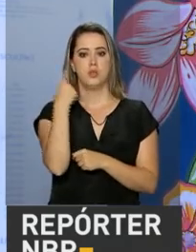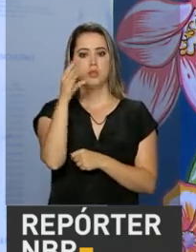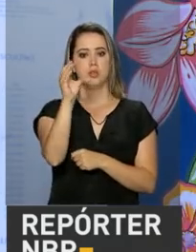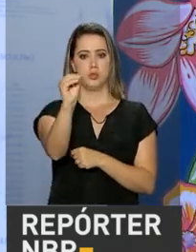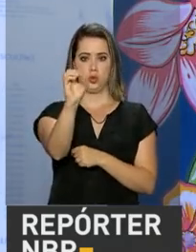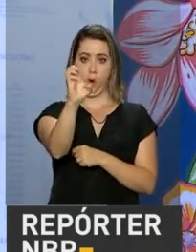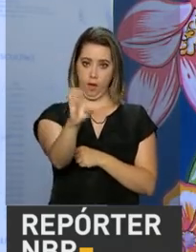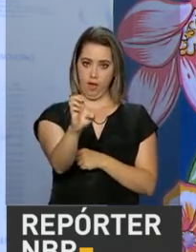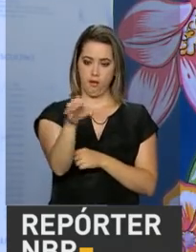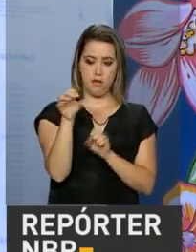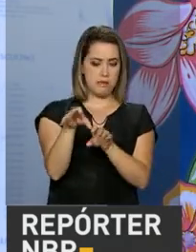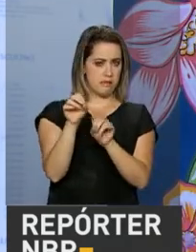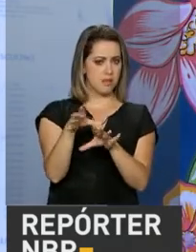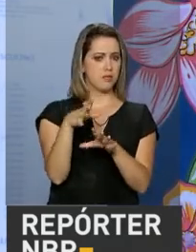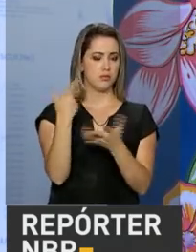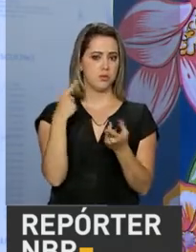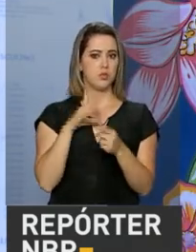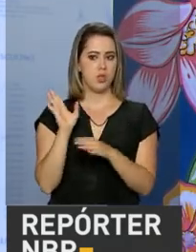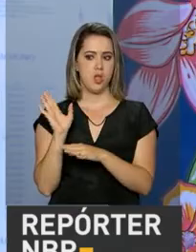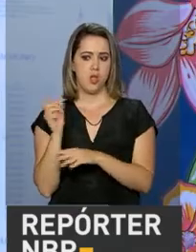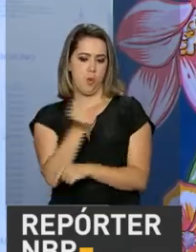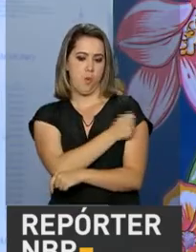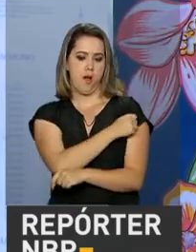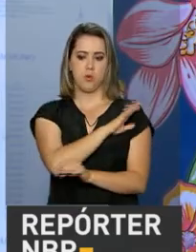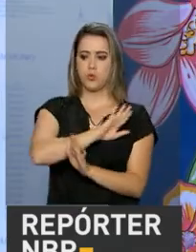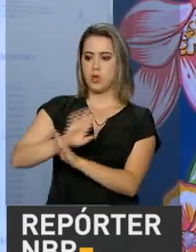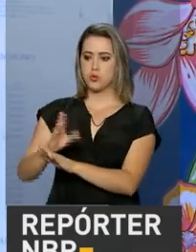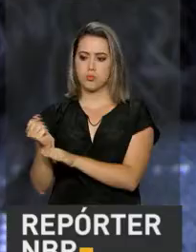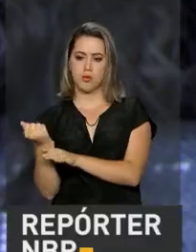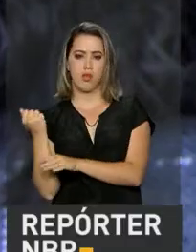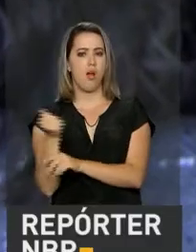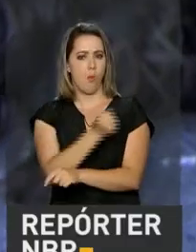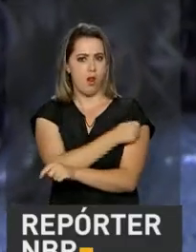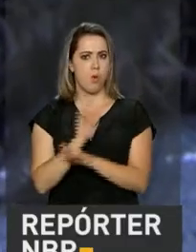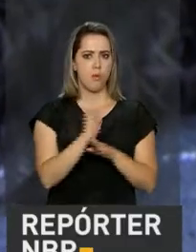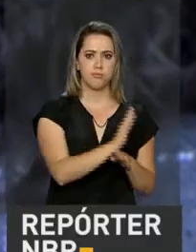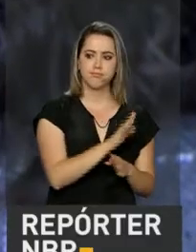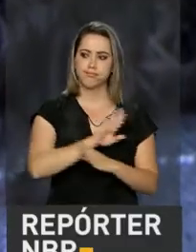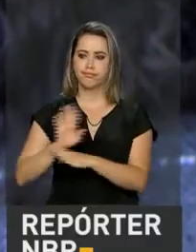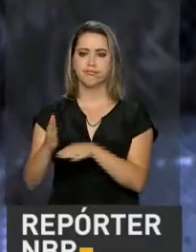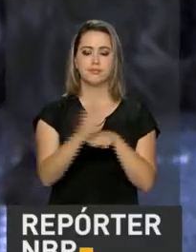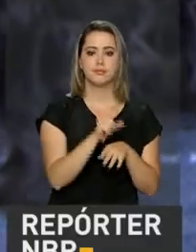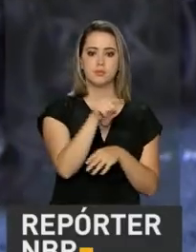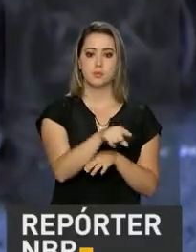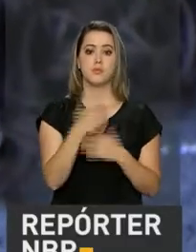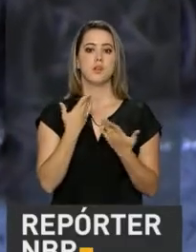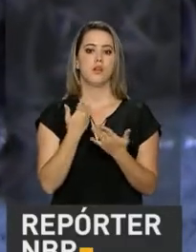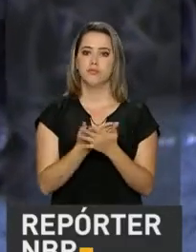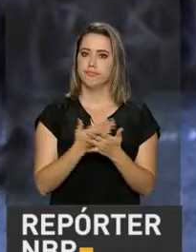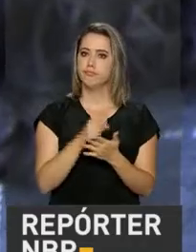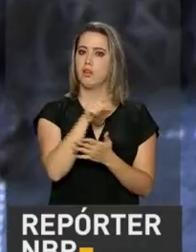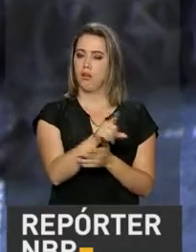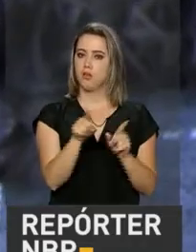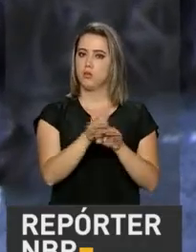gente tem a chance dos alunos realmente um ajudar o outro. Então eu acho que facilita bastante. A escola em que Karine estuda começou a colocar